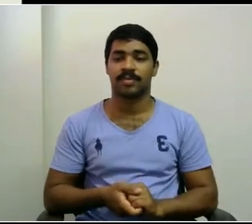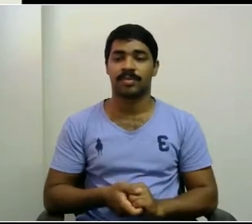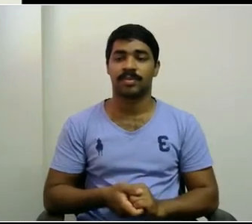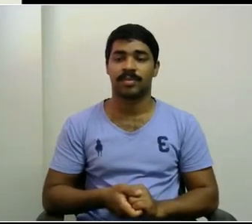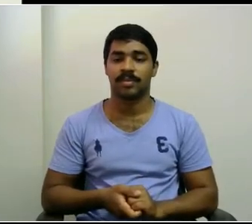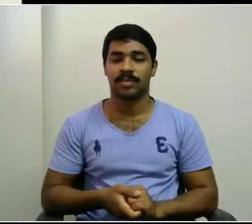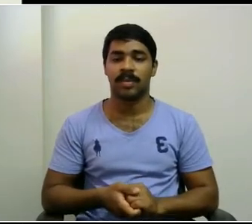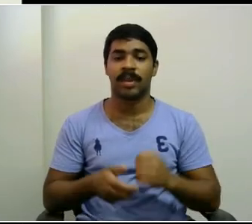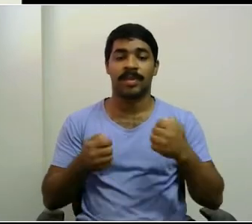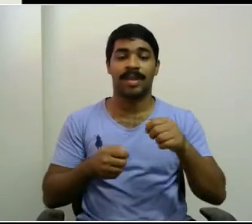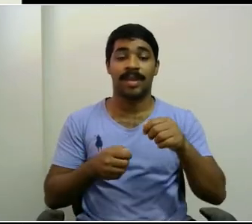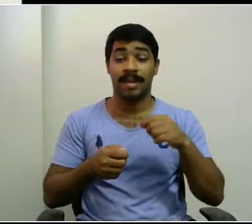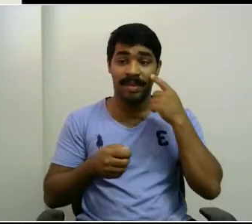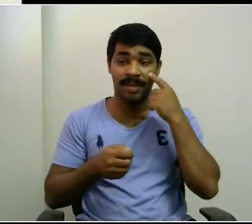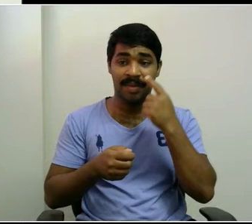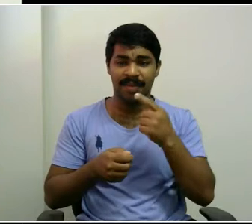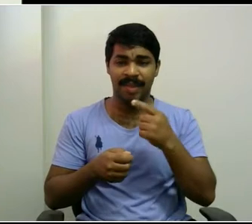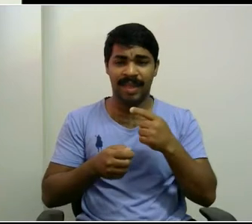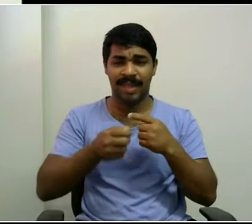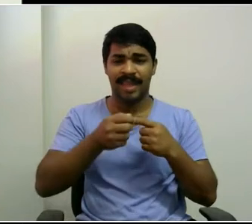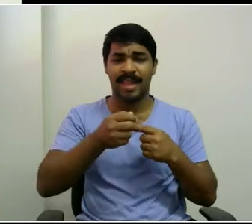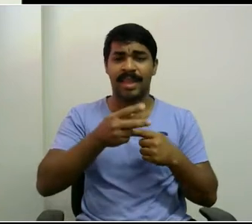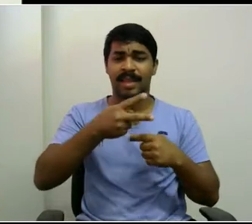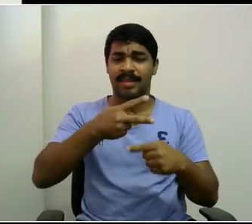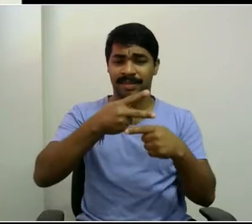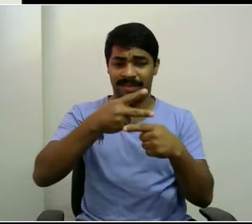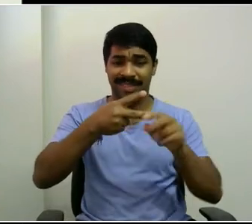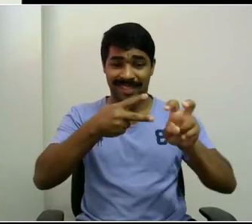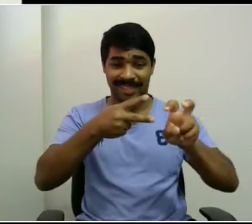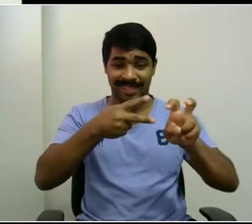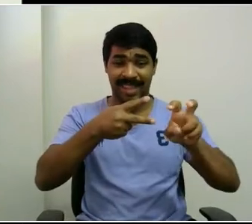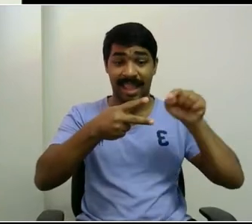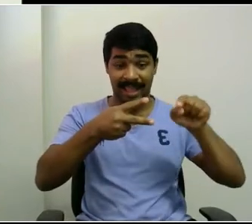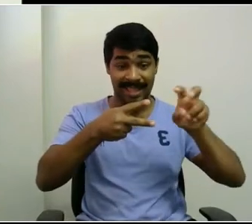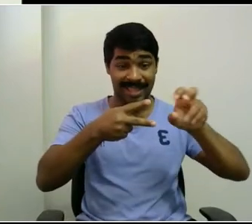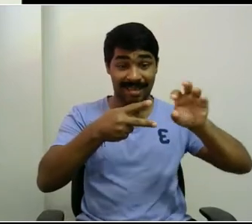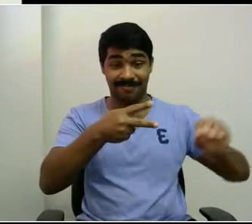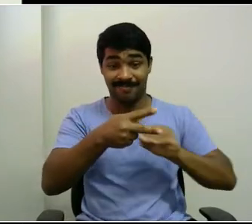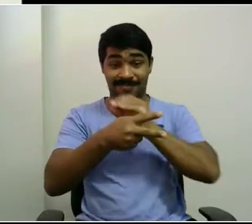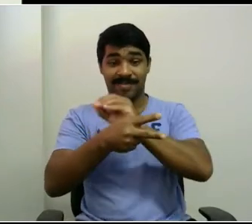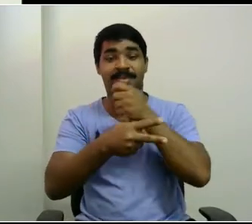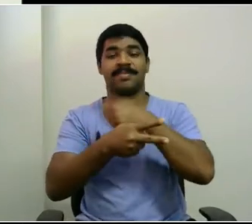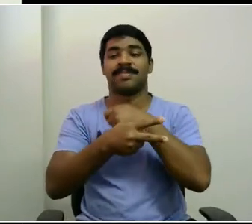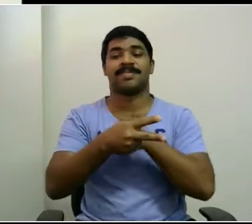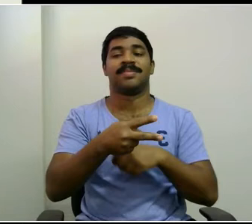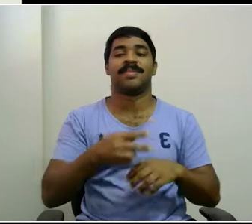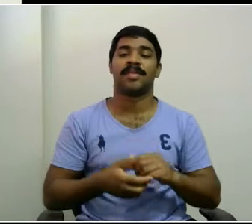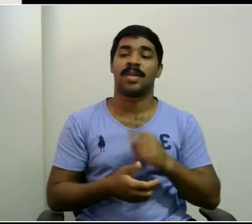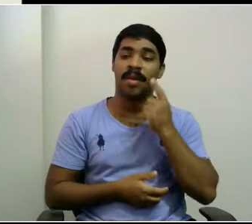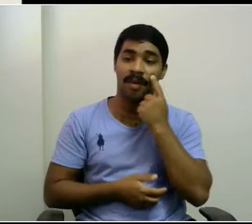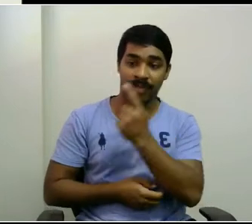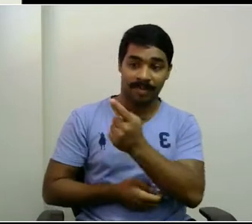mexer nesse 5 aqui. Então, ficaria x mais 4. Né? Aí, o